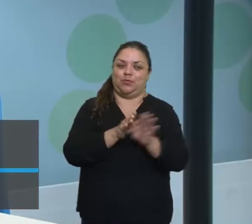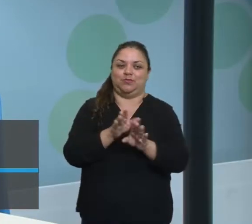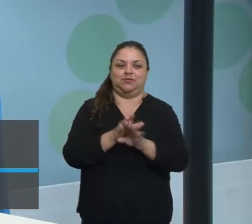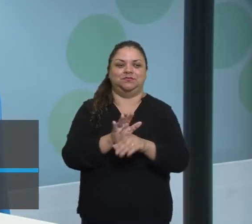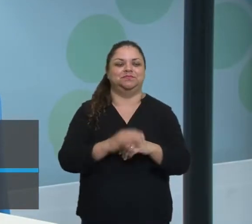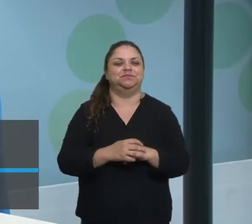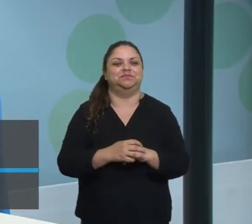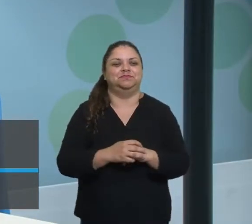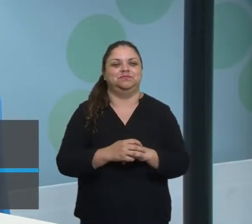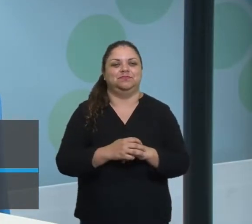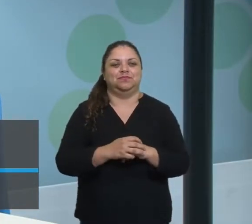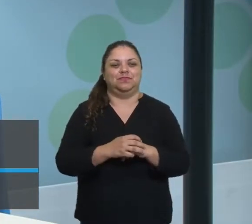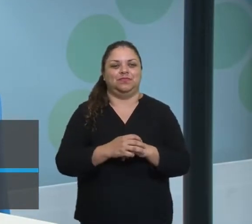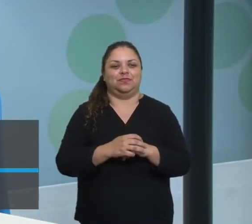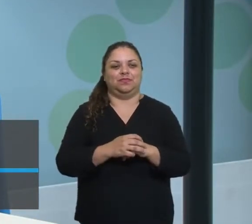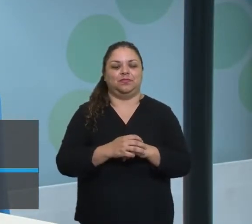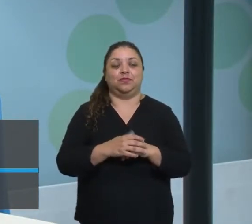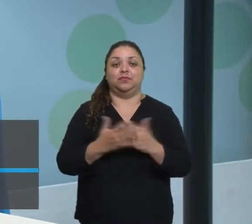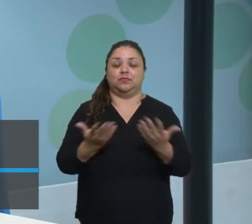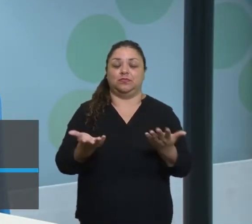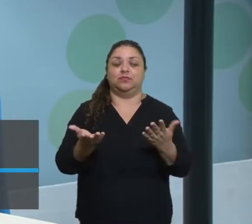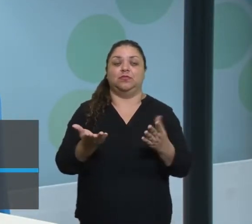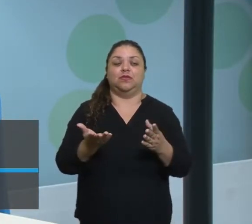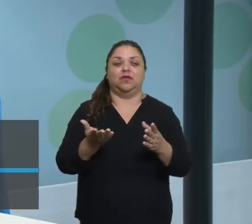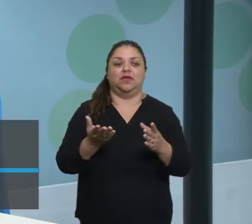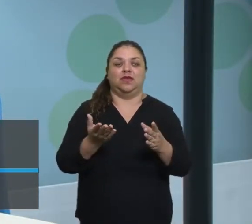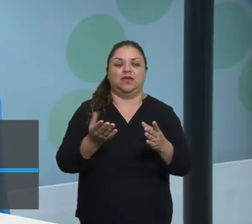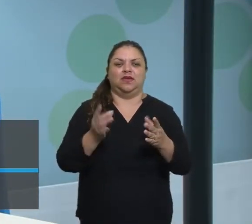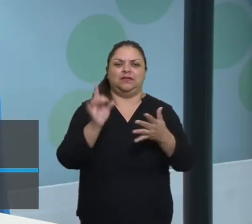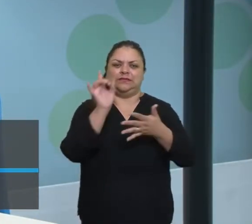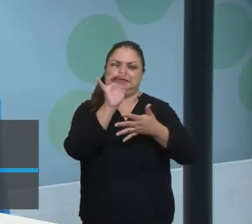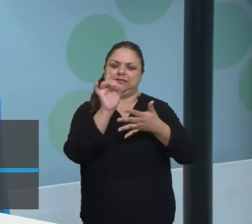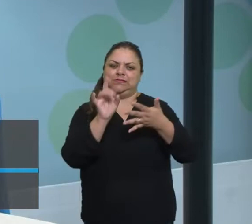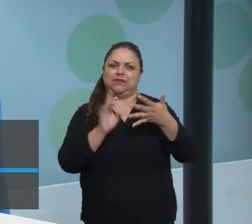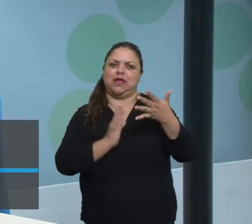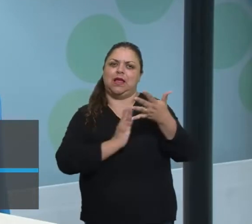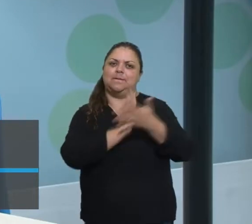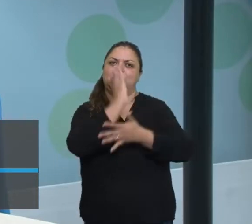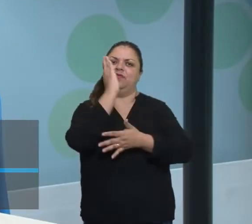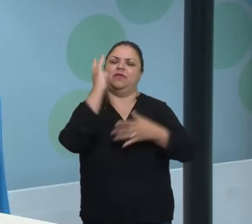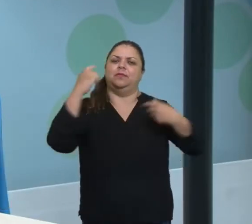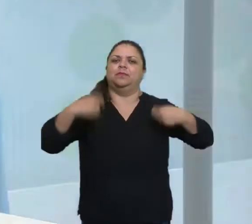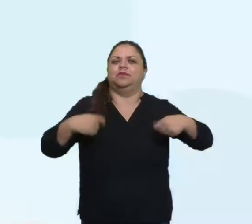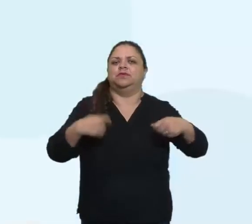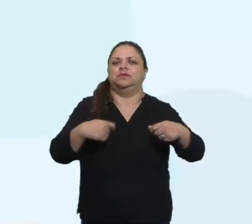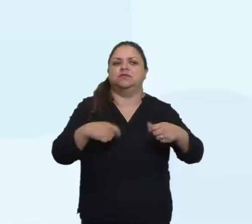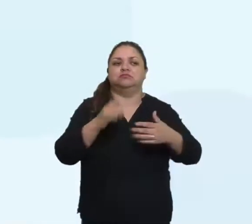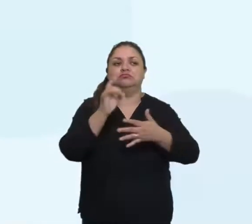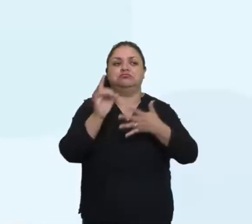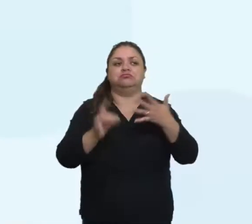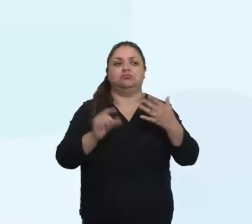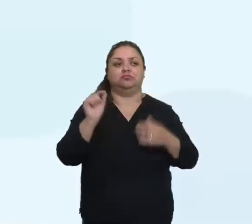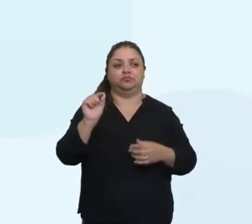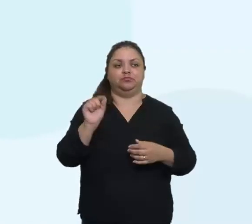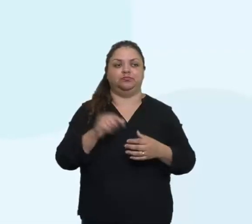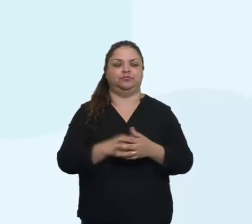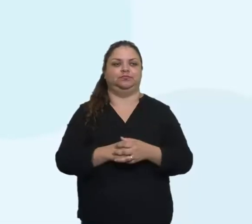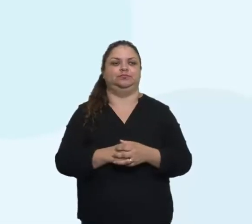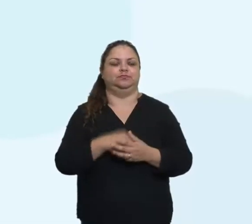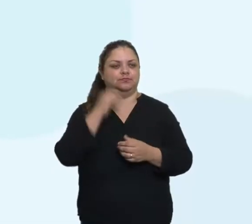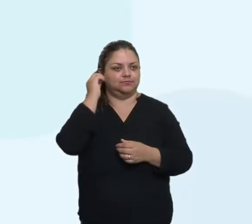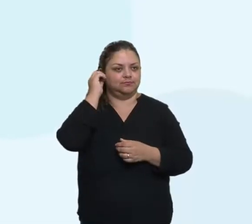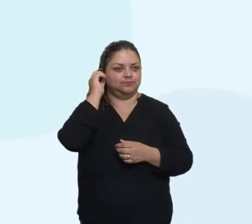sobre os critérios de aprovação como vocês podem acompanhar aí excepcionalmente